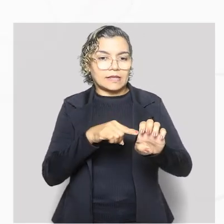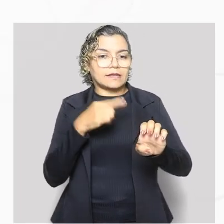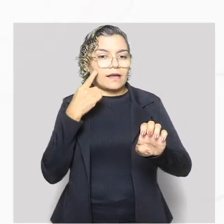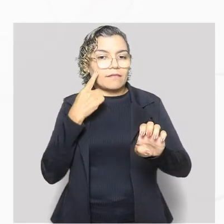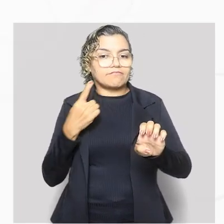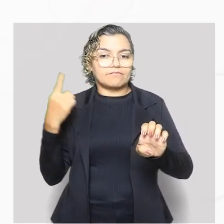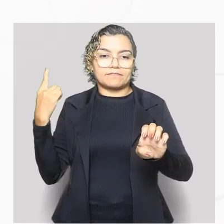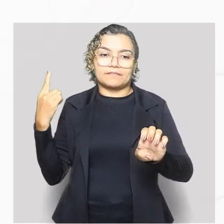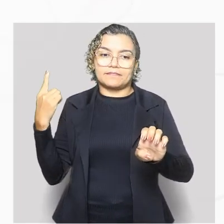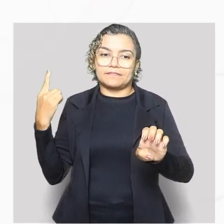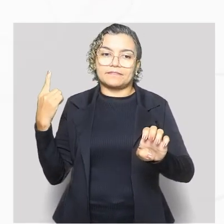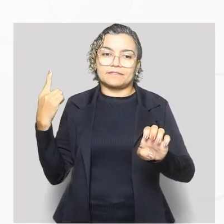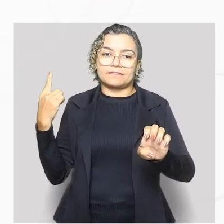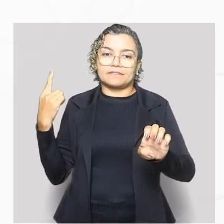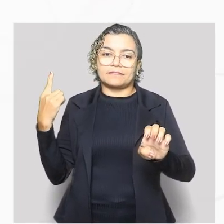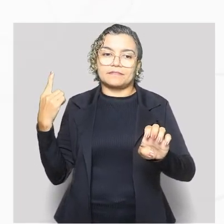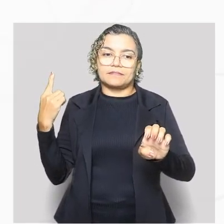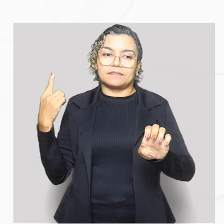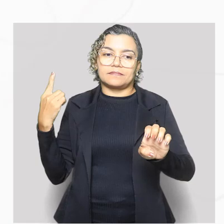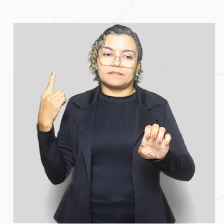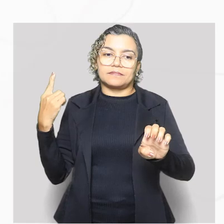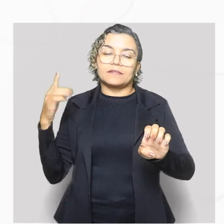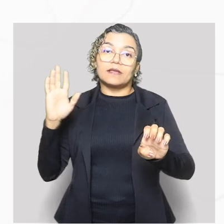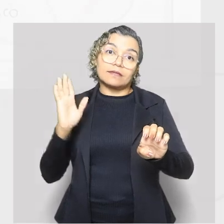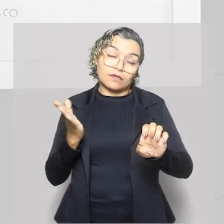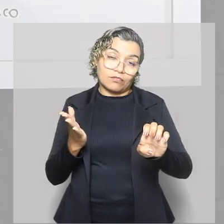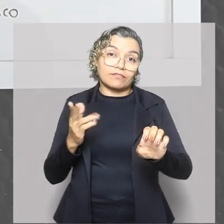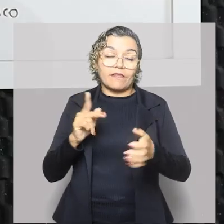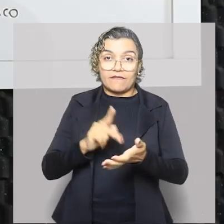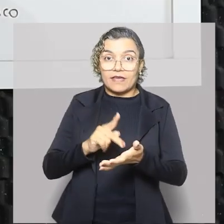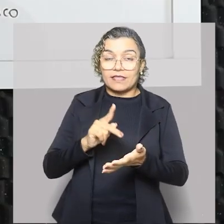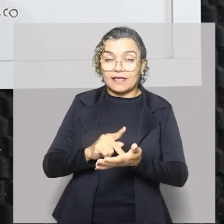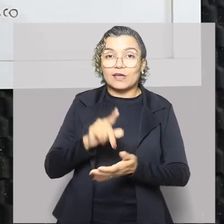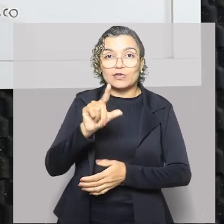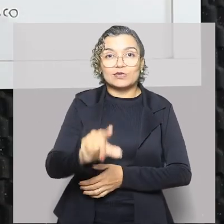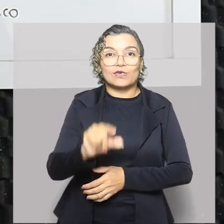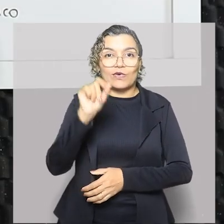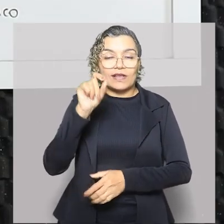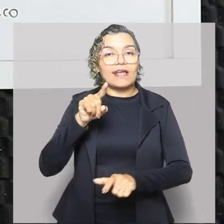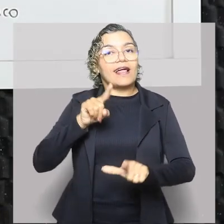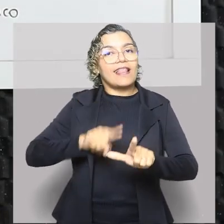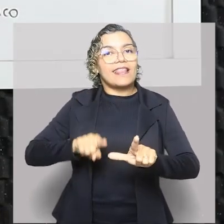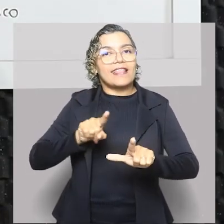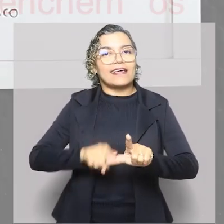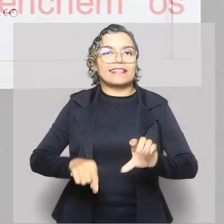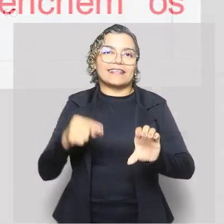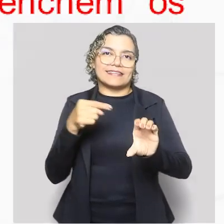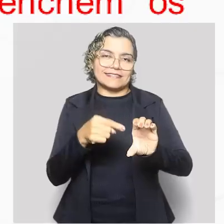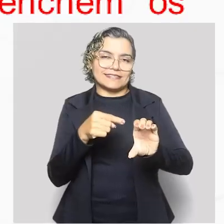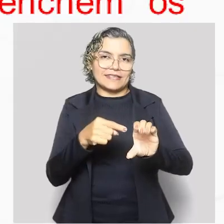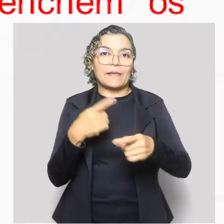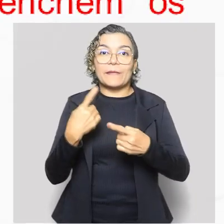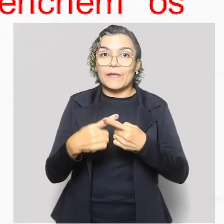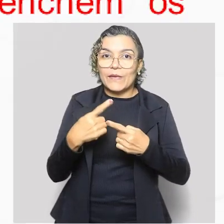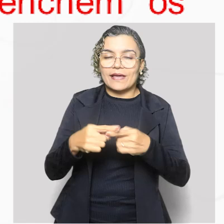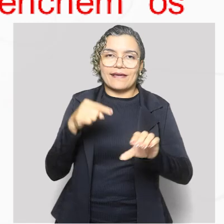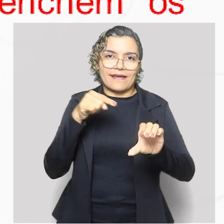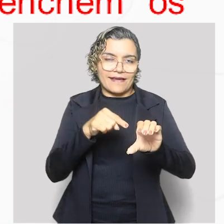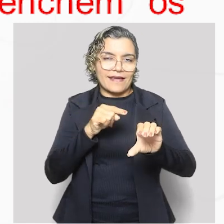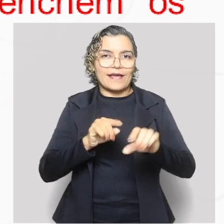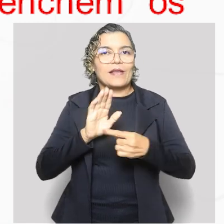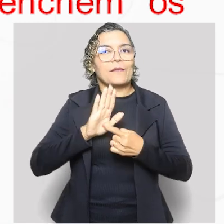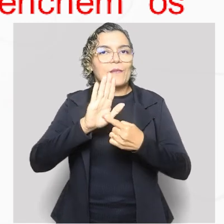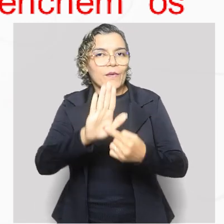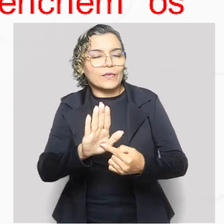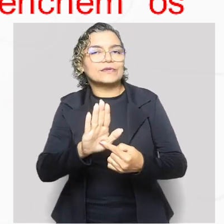porque eles não preenchem nenhum dos requisitos. E na verdade a gente vai marcar, né, a letra C, porque a letra C traz